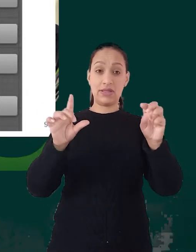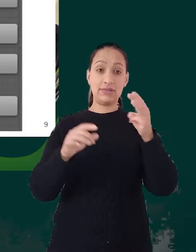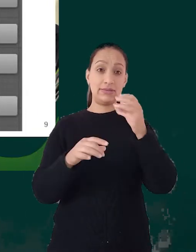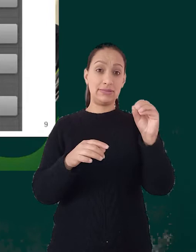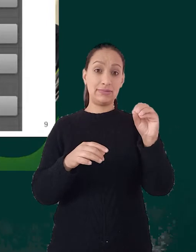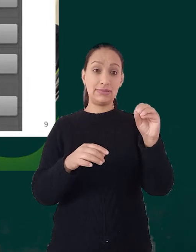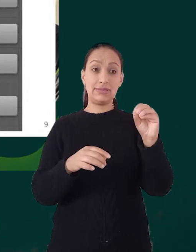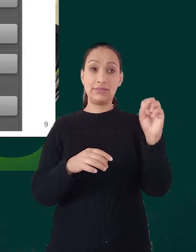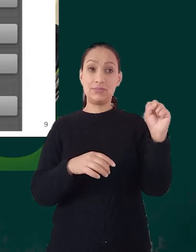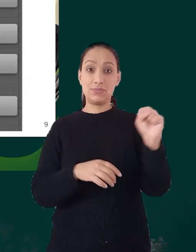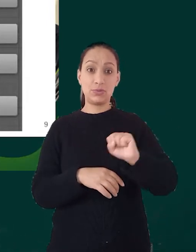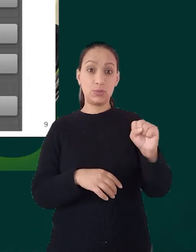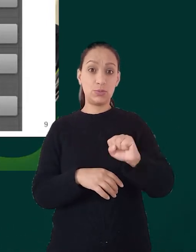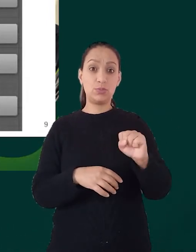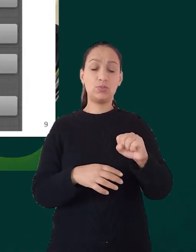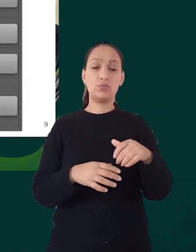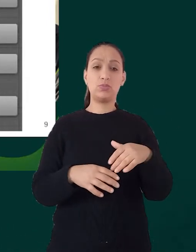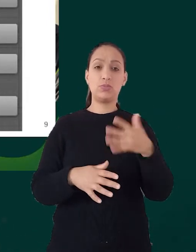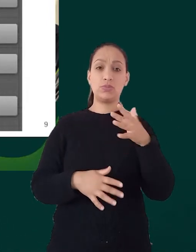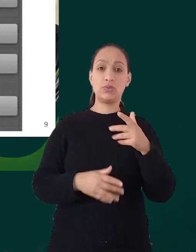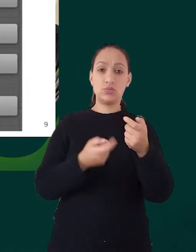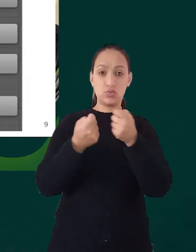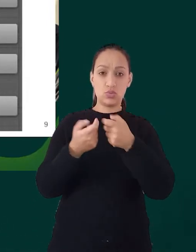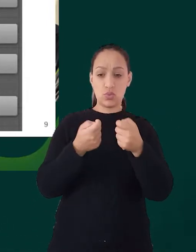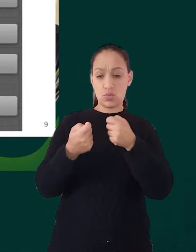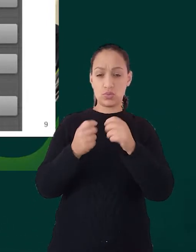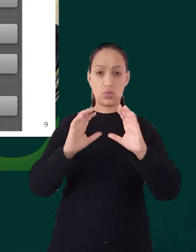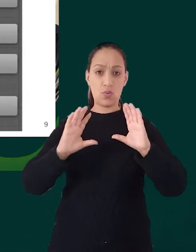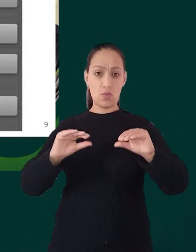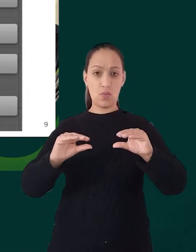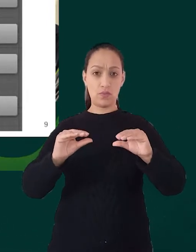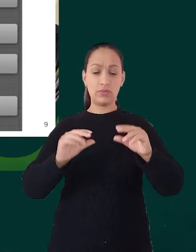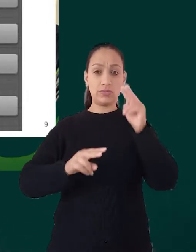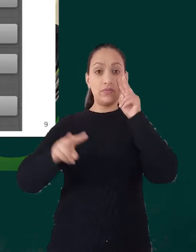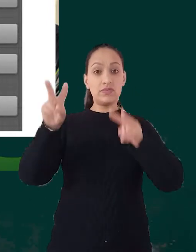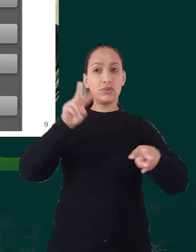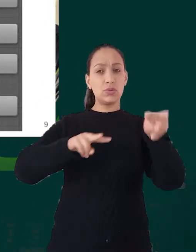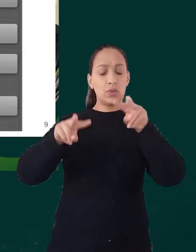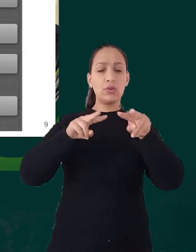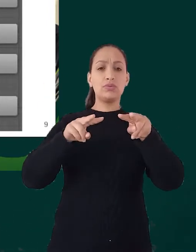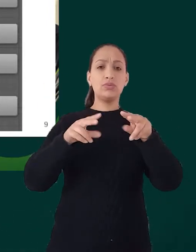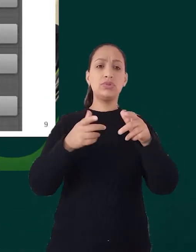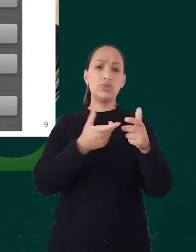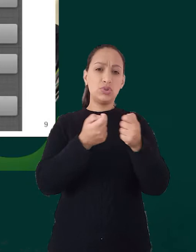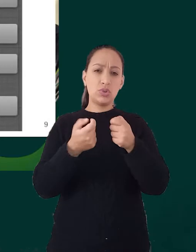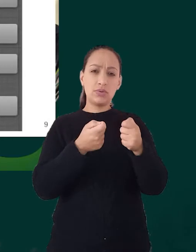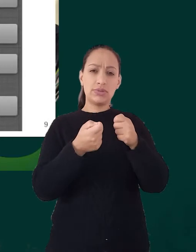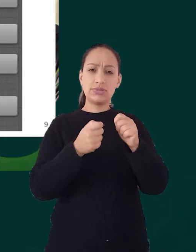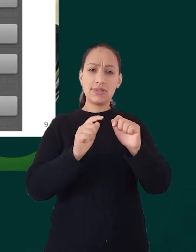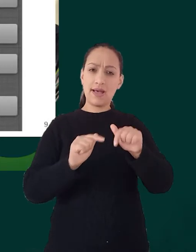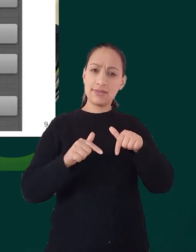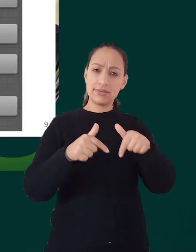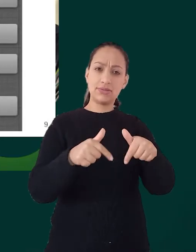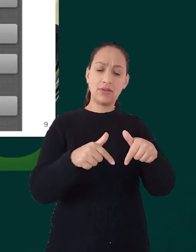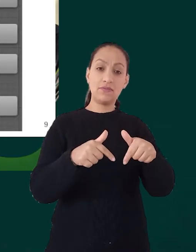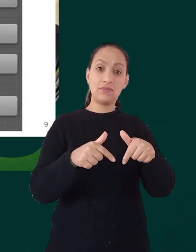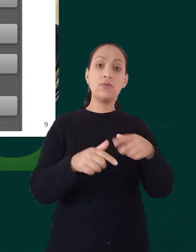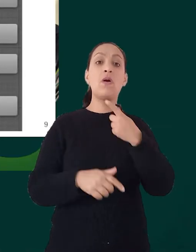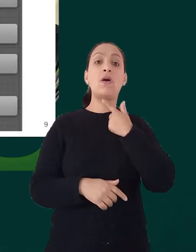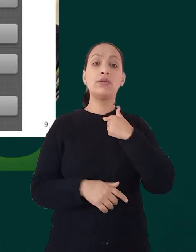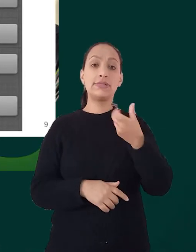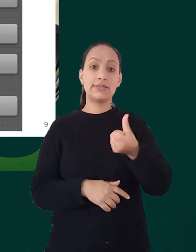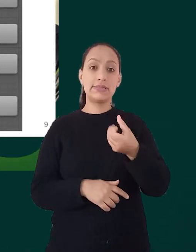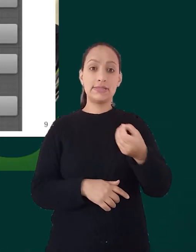Em jogos, o conforto visual de jogos mais ativos, a gente gosta que seja acima de